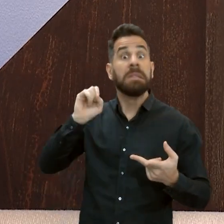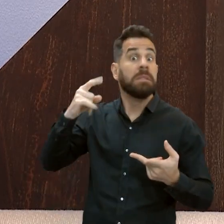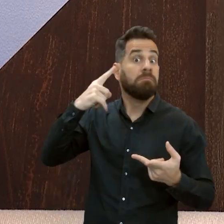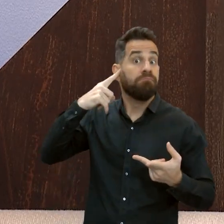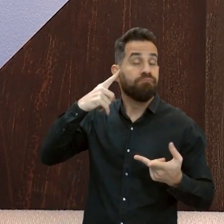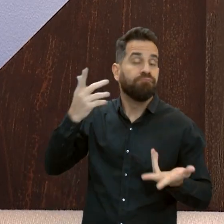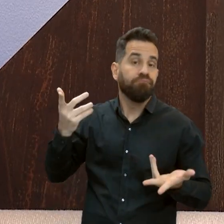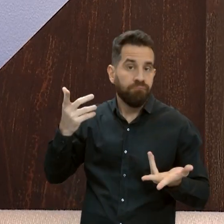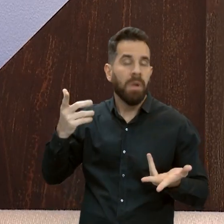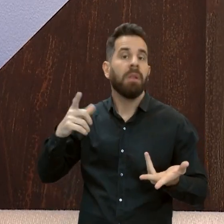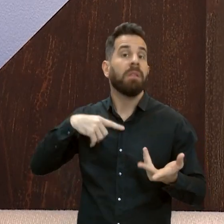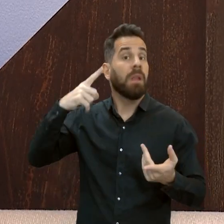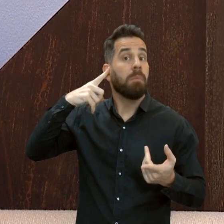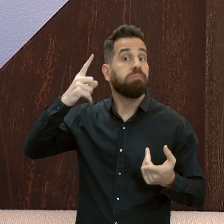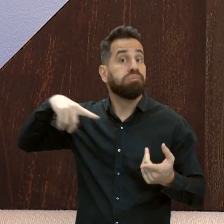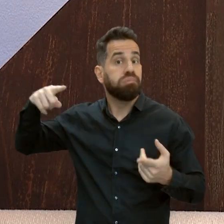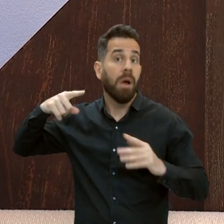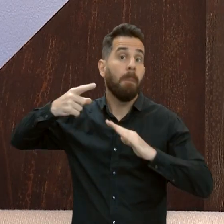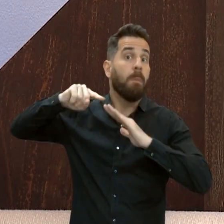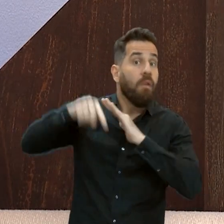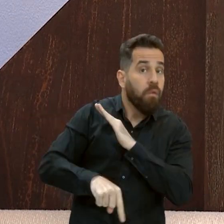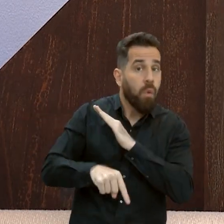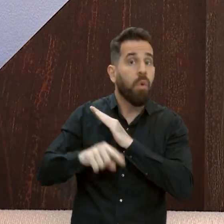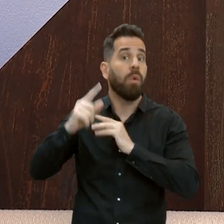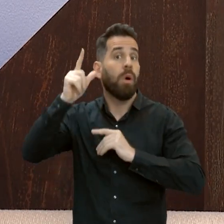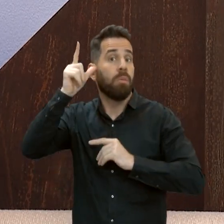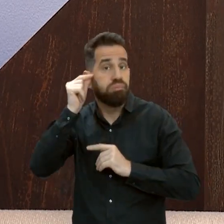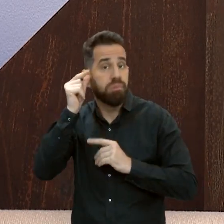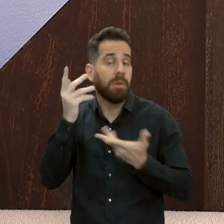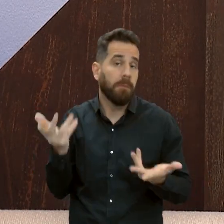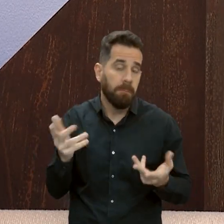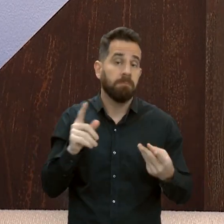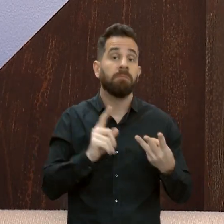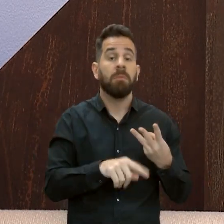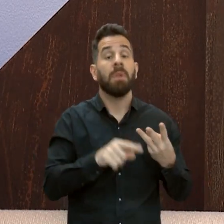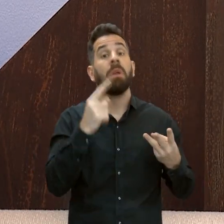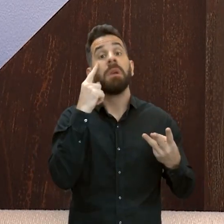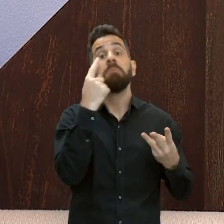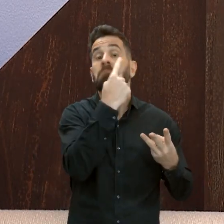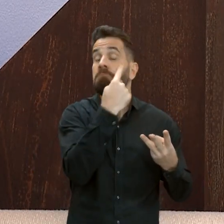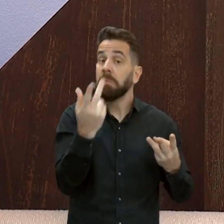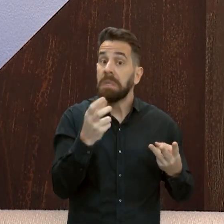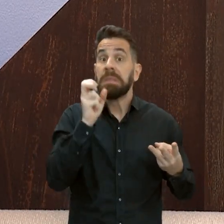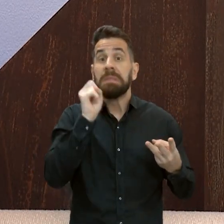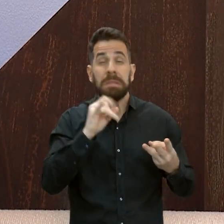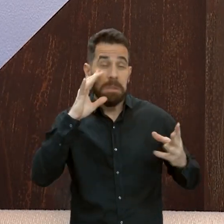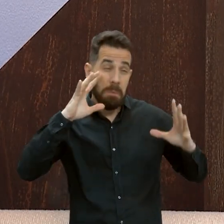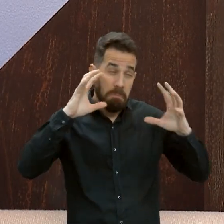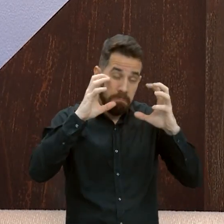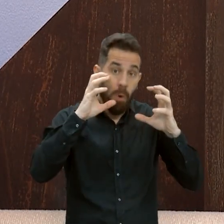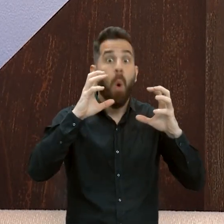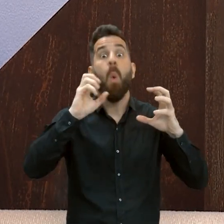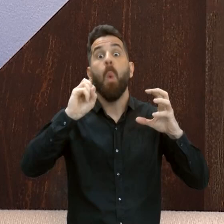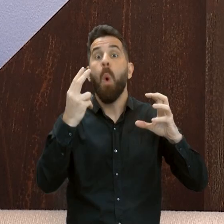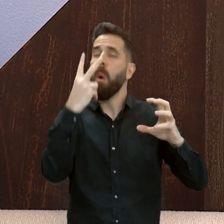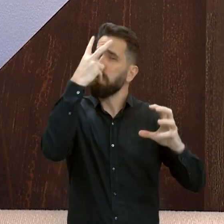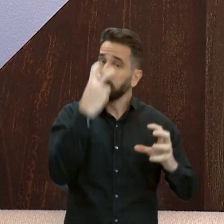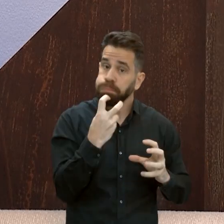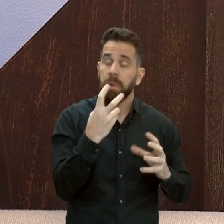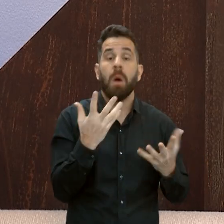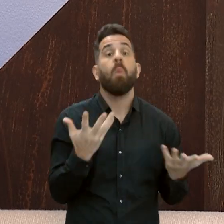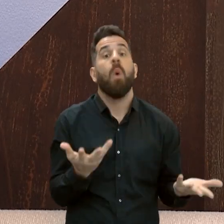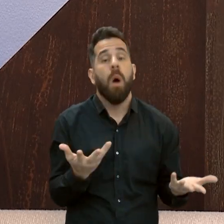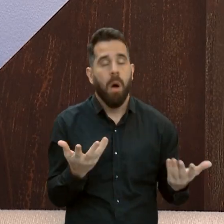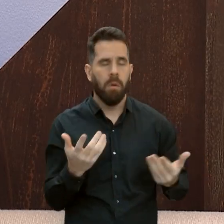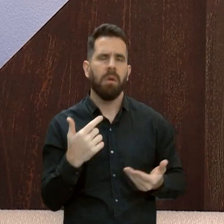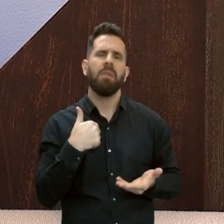No caso da deficiência visual, se é uma cegueira ou se é uma baixa visão. E no final desse documento tem um